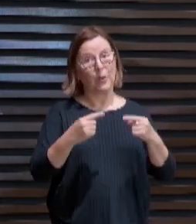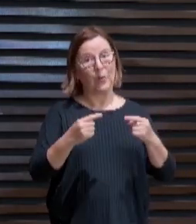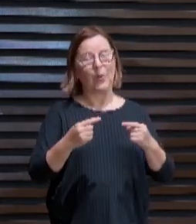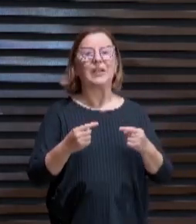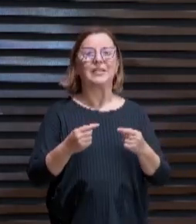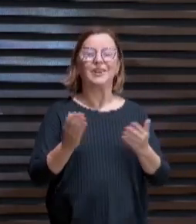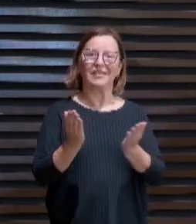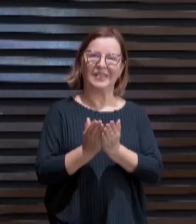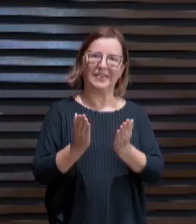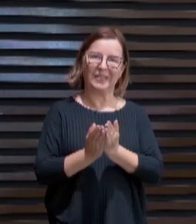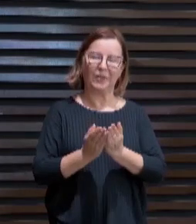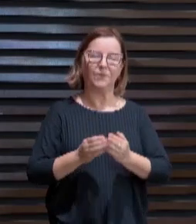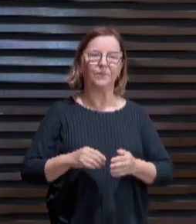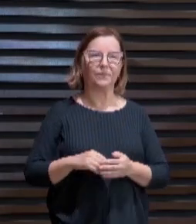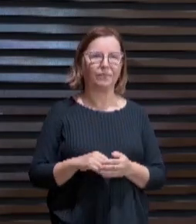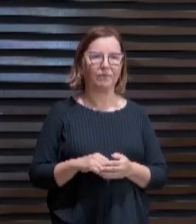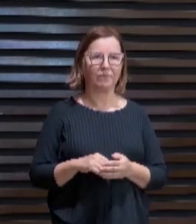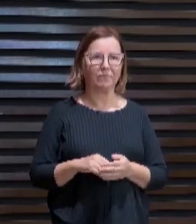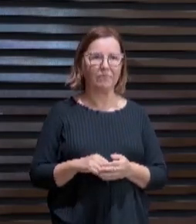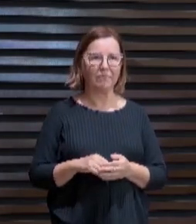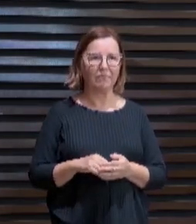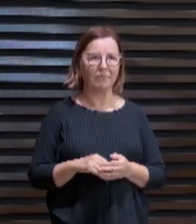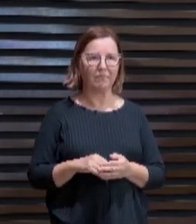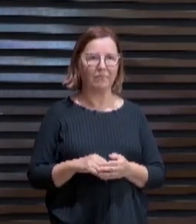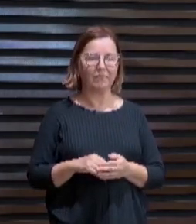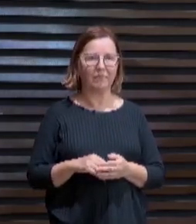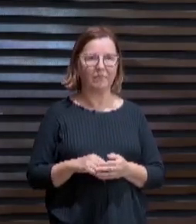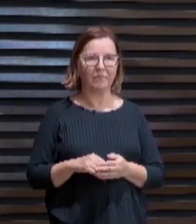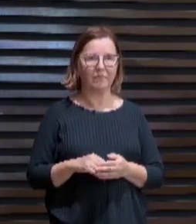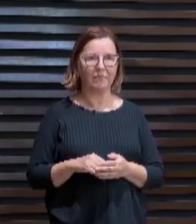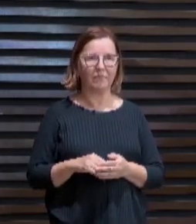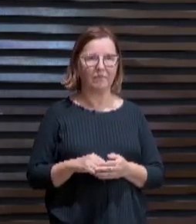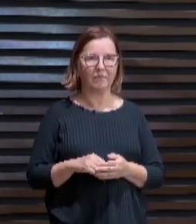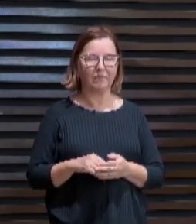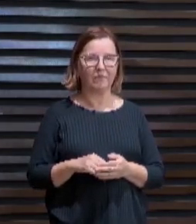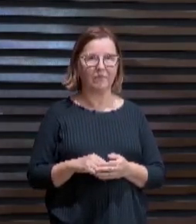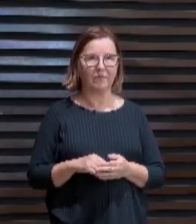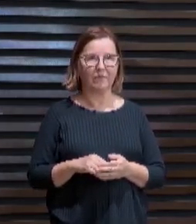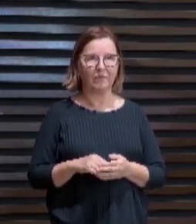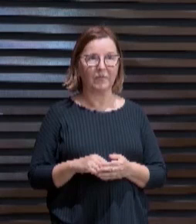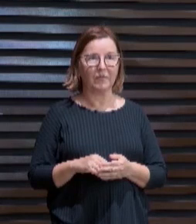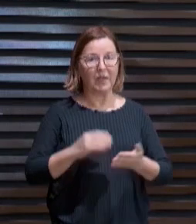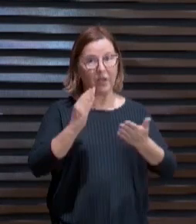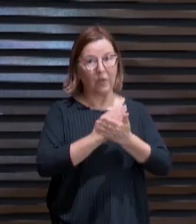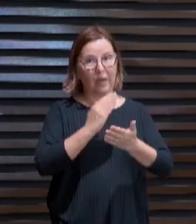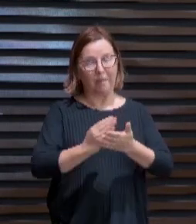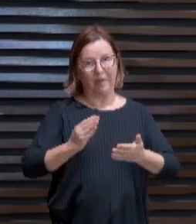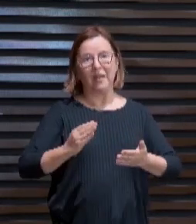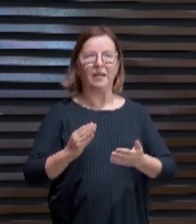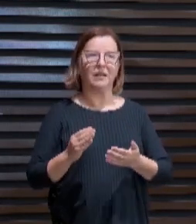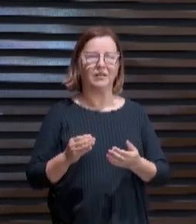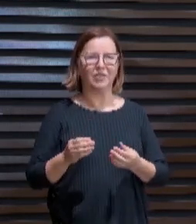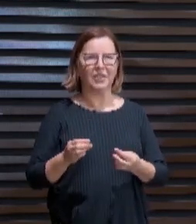crescente, né? E à semelhança dos judeus de Éfeso, grande parte dos judeus de Esmirna também se mantiveram